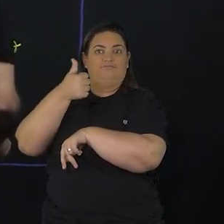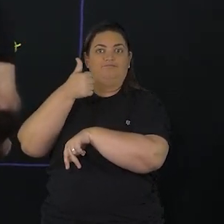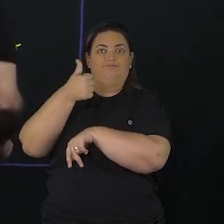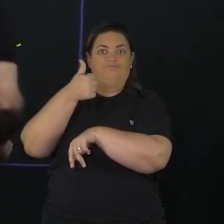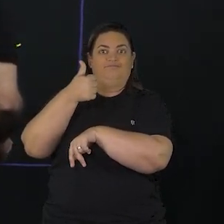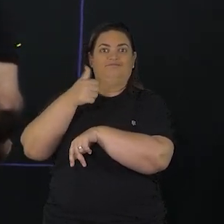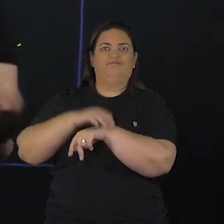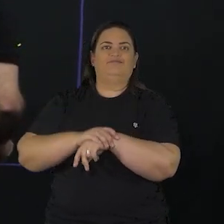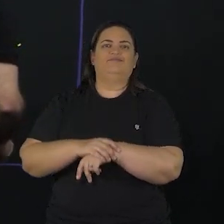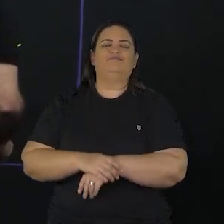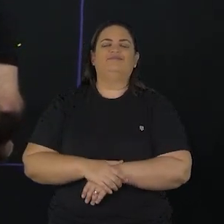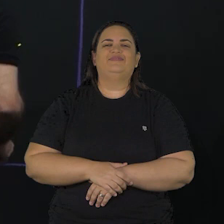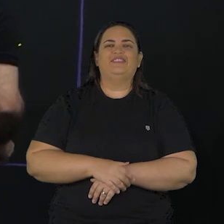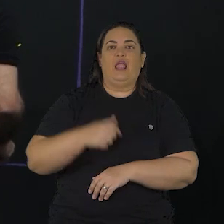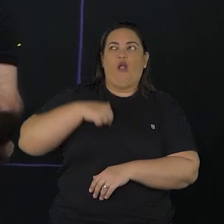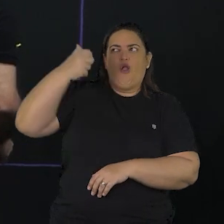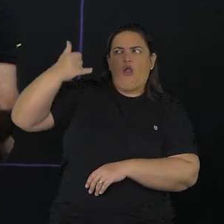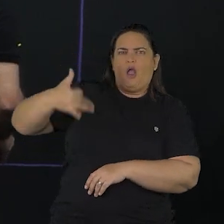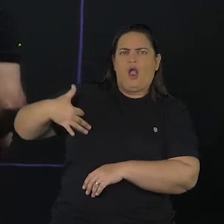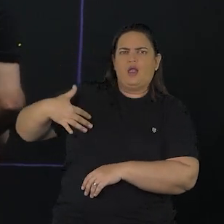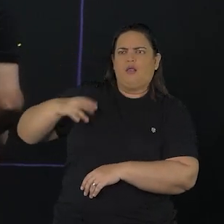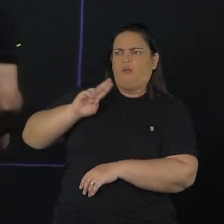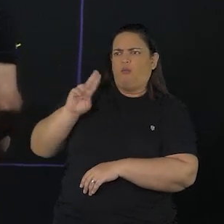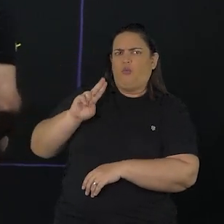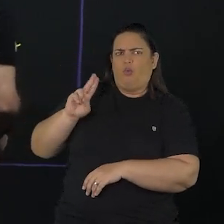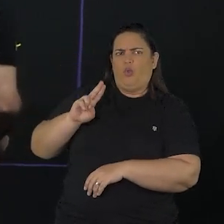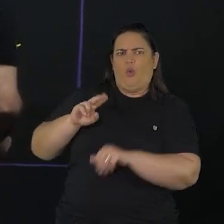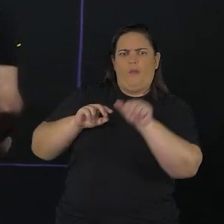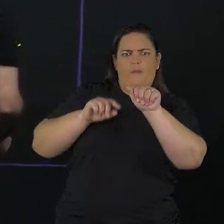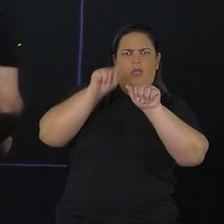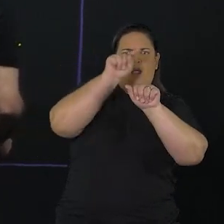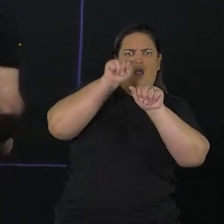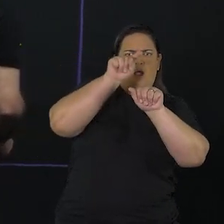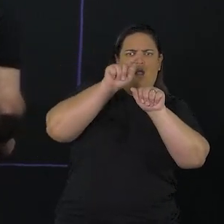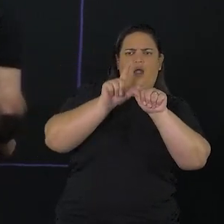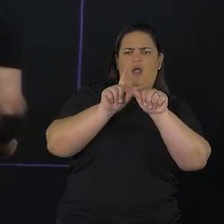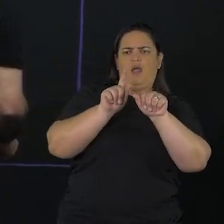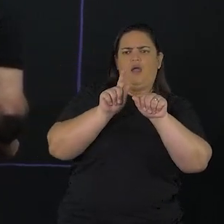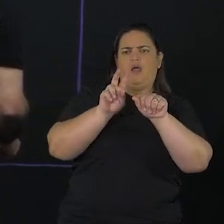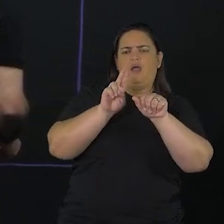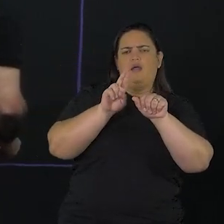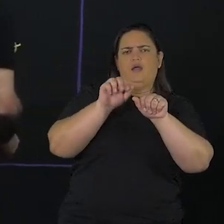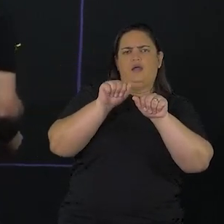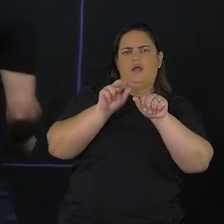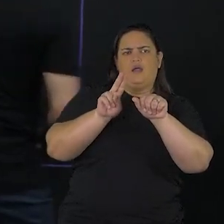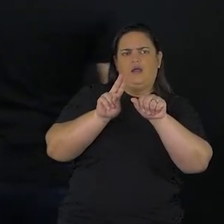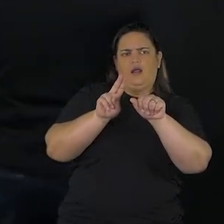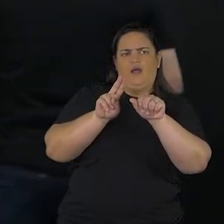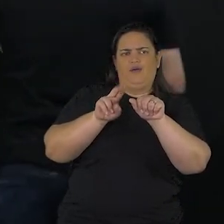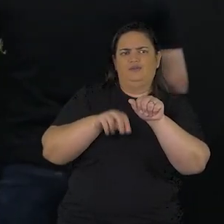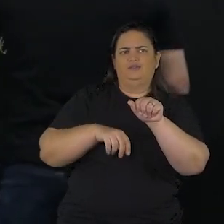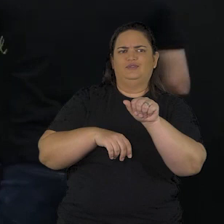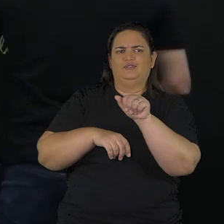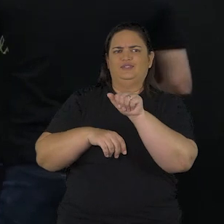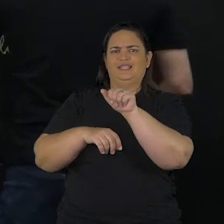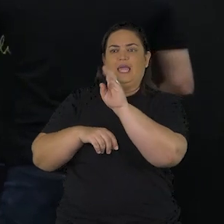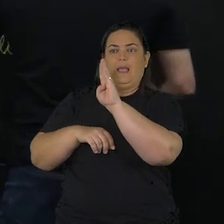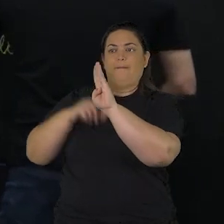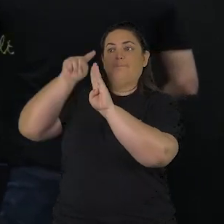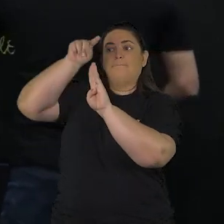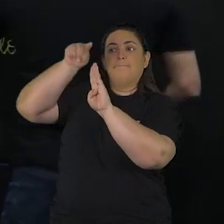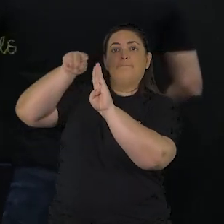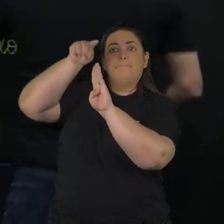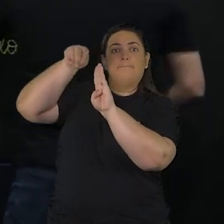você, graus. Este único tracinho significa minutos.